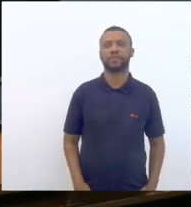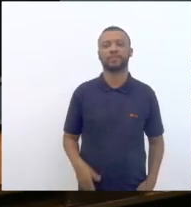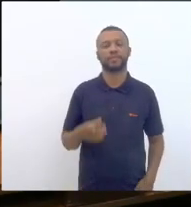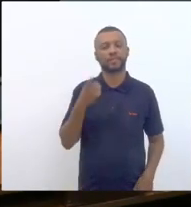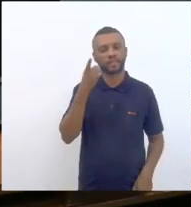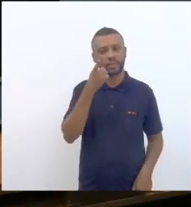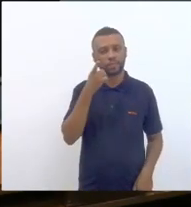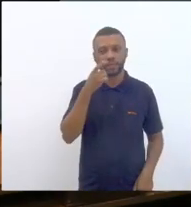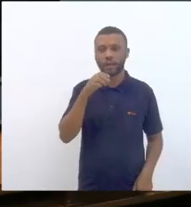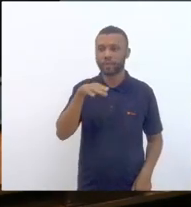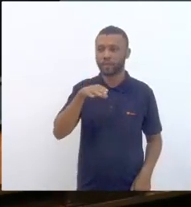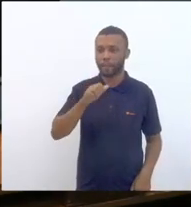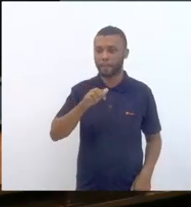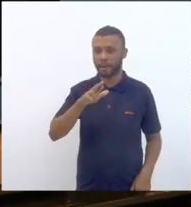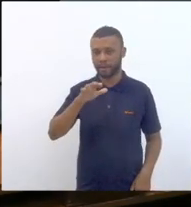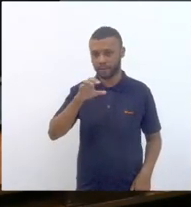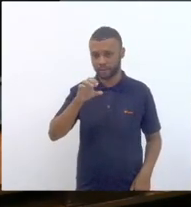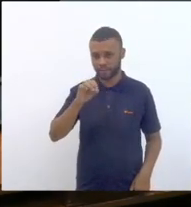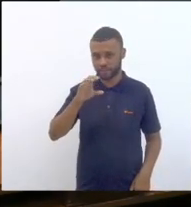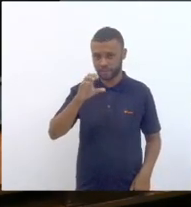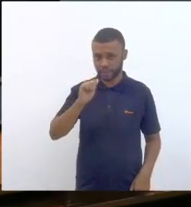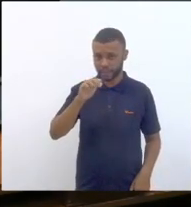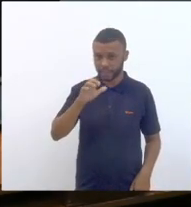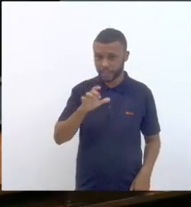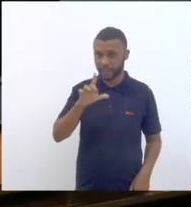Deputado Márcio Canela.